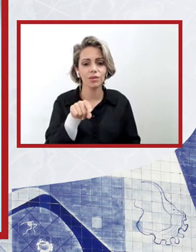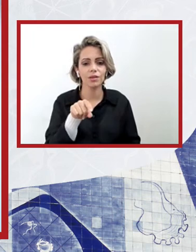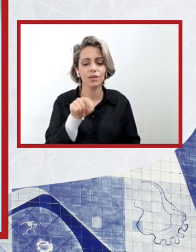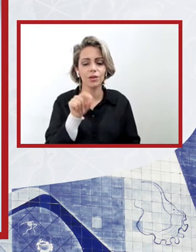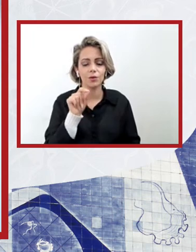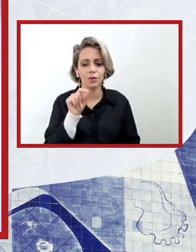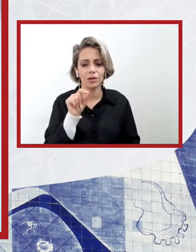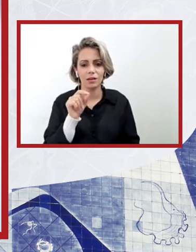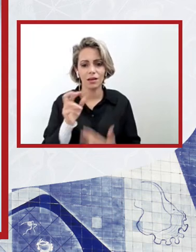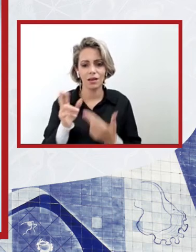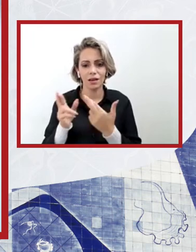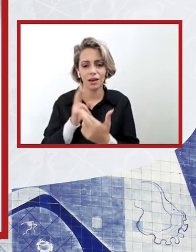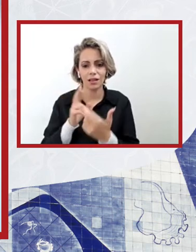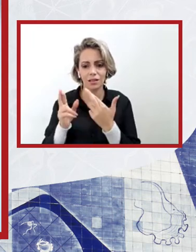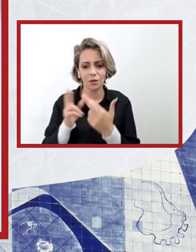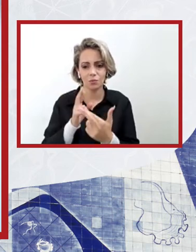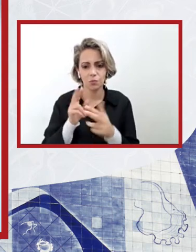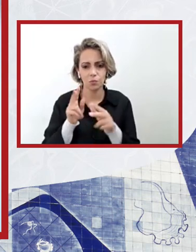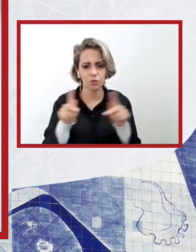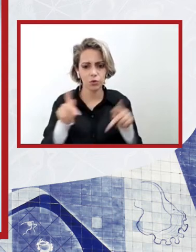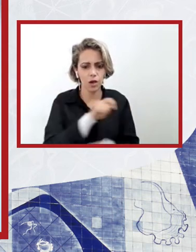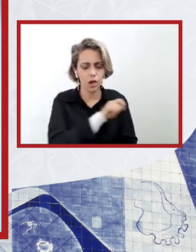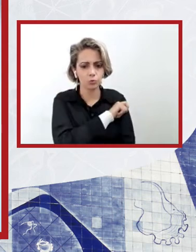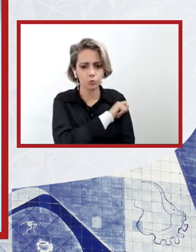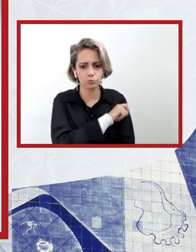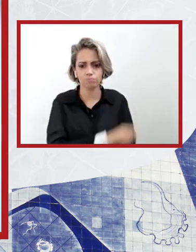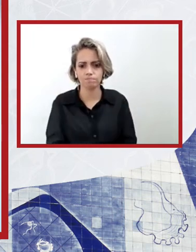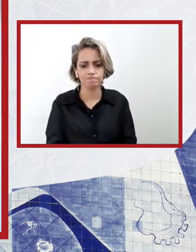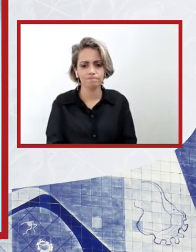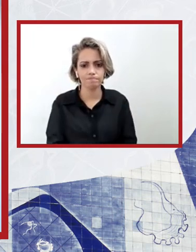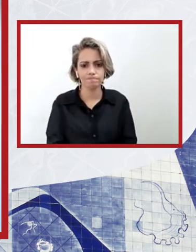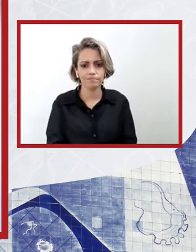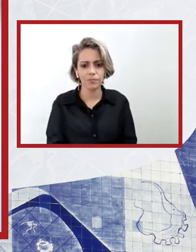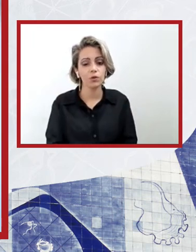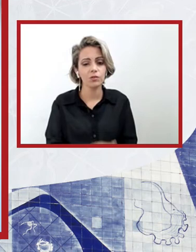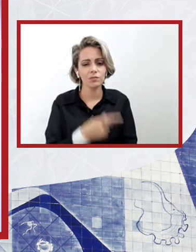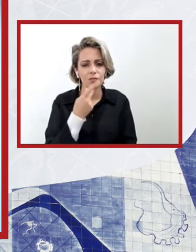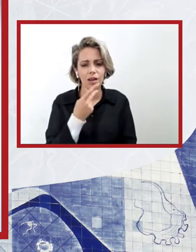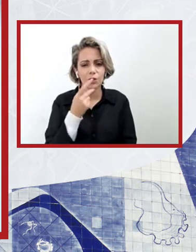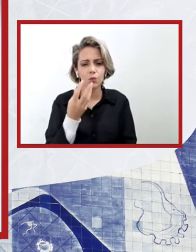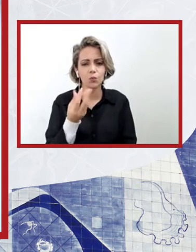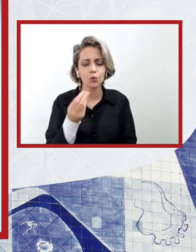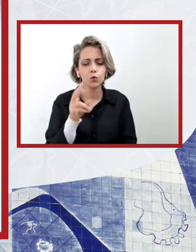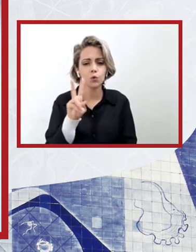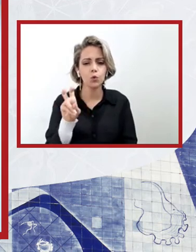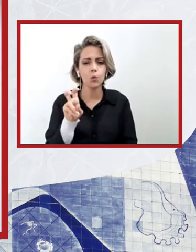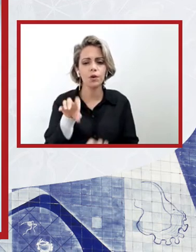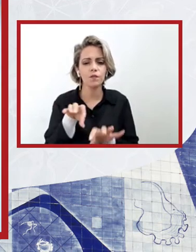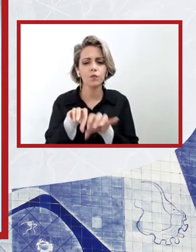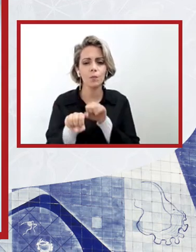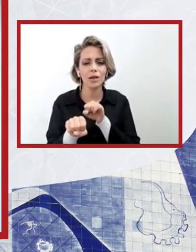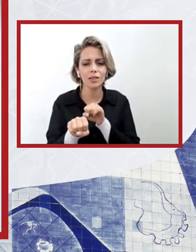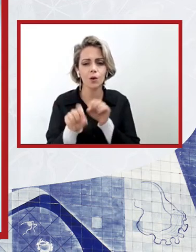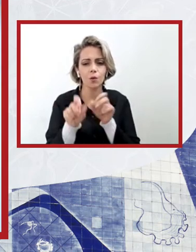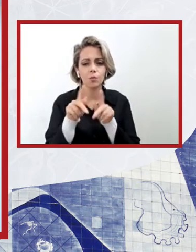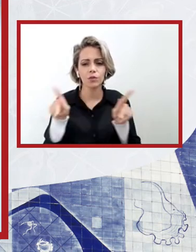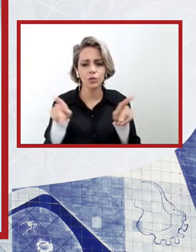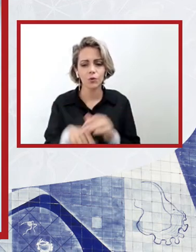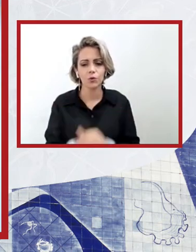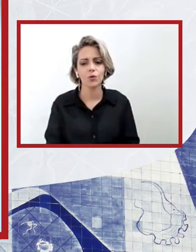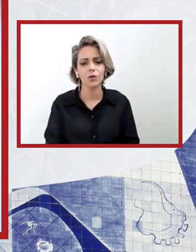relações entre professor e aluno. Então, foi falado muito da questão da formação dos professores,